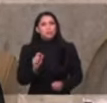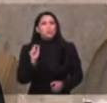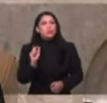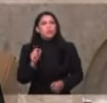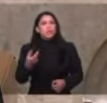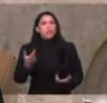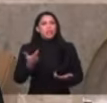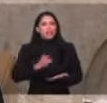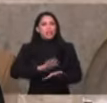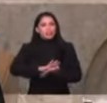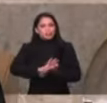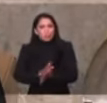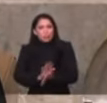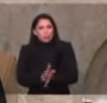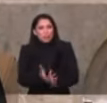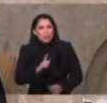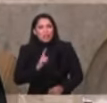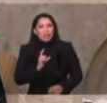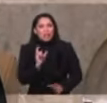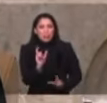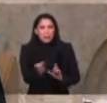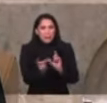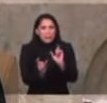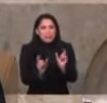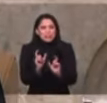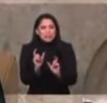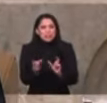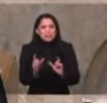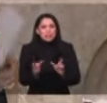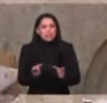intolerância enquanto expressões